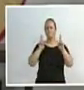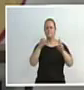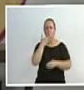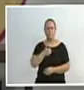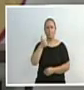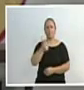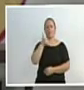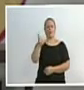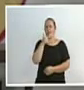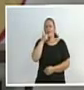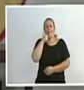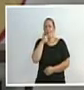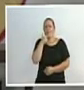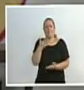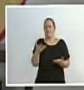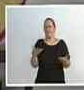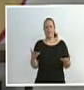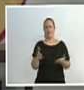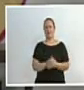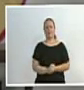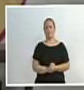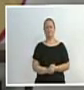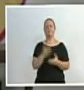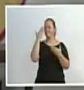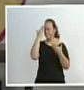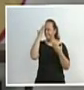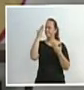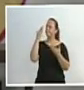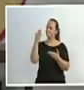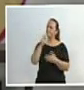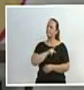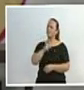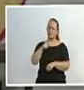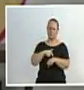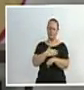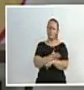para que ele possa trabalhar. Muito obrigado, senhor presidente, pela tolerância do tempo.